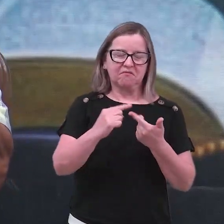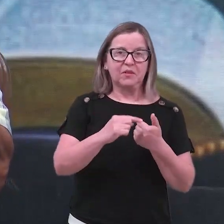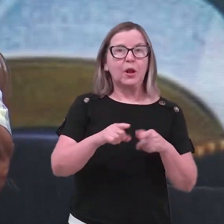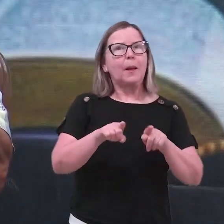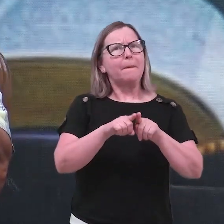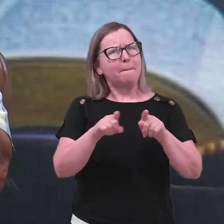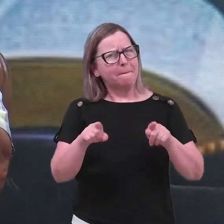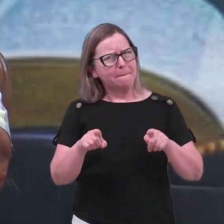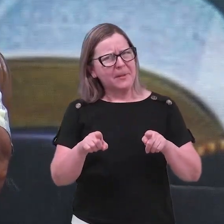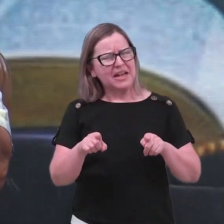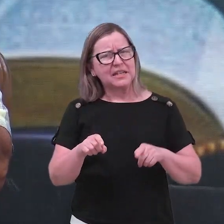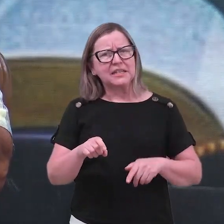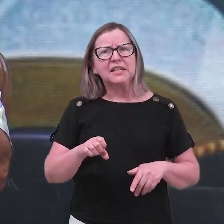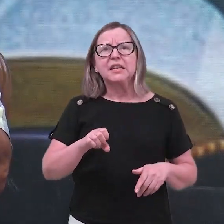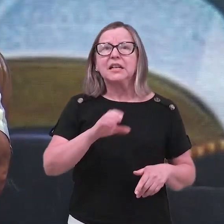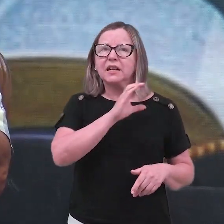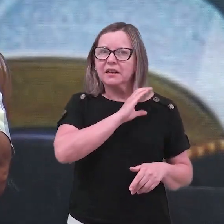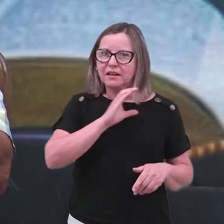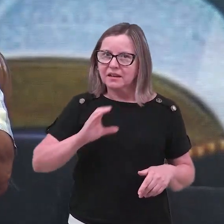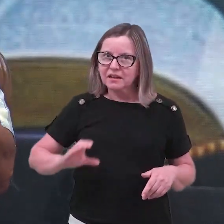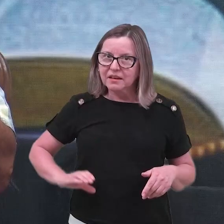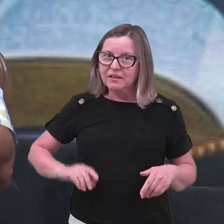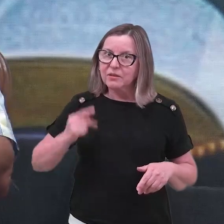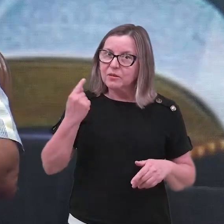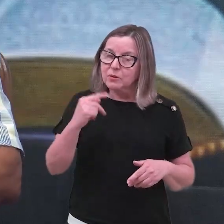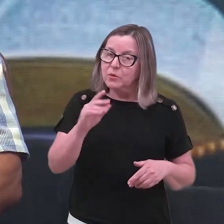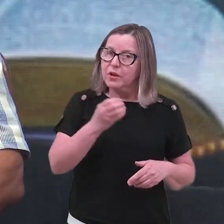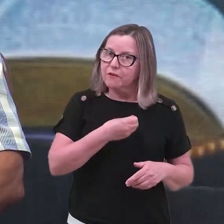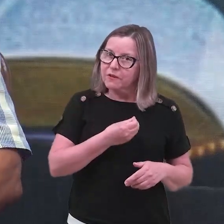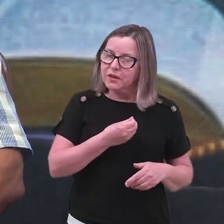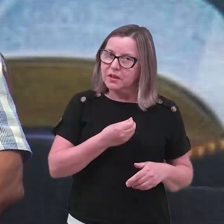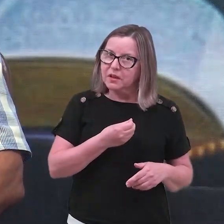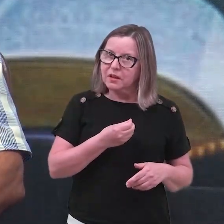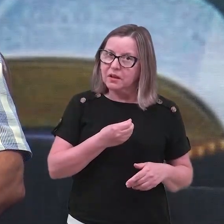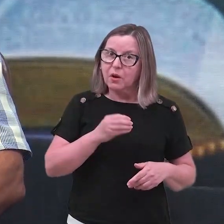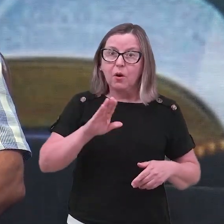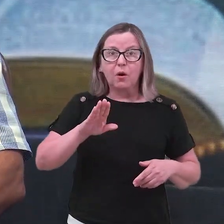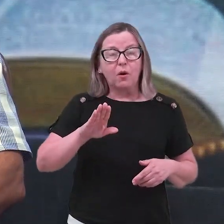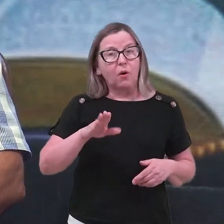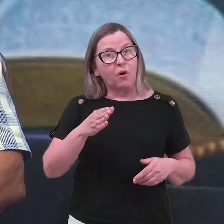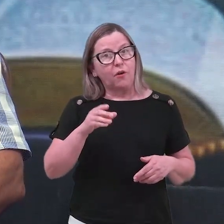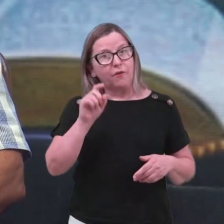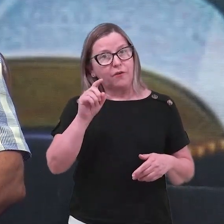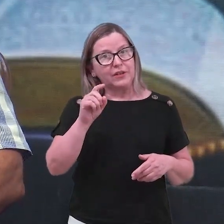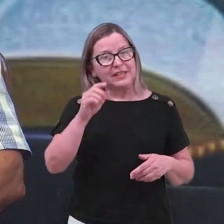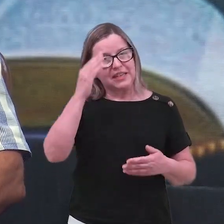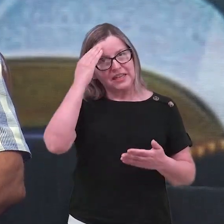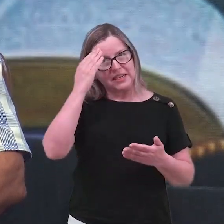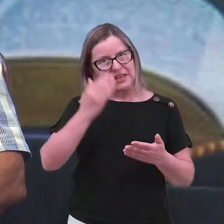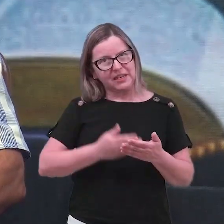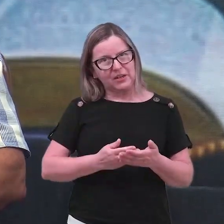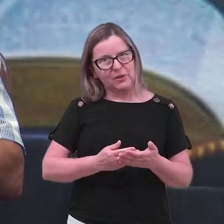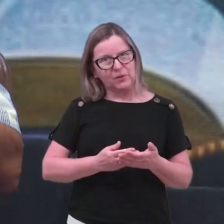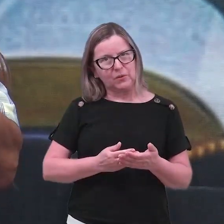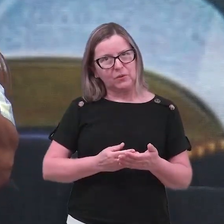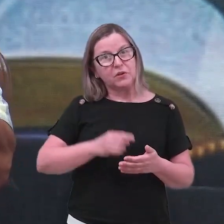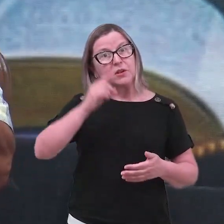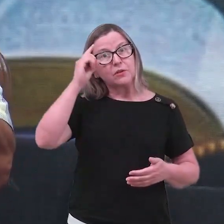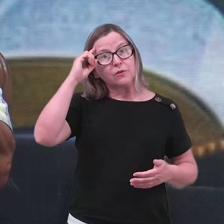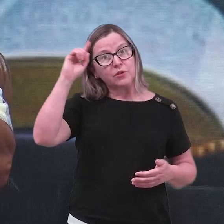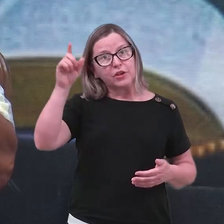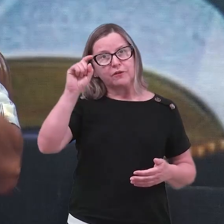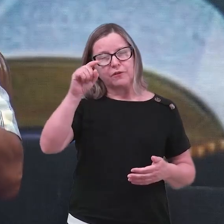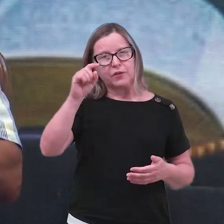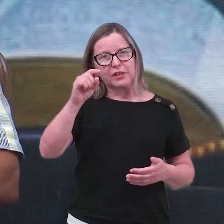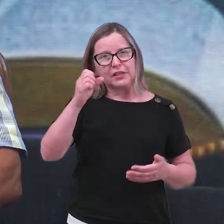Cristo é a sua vida, você crê, ou você creu por obra do Espírito Santo, que um dia você